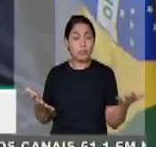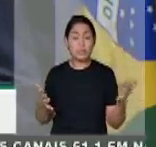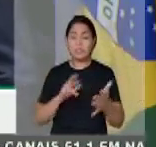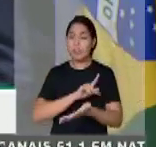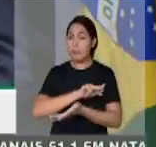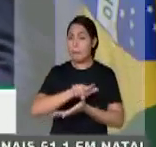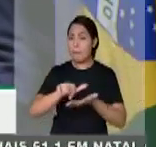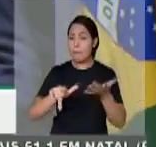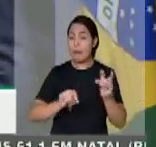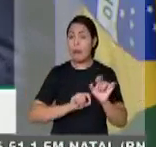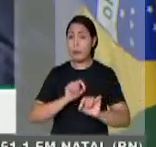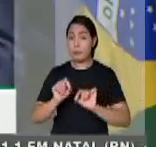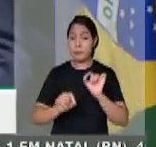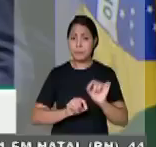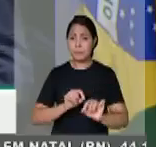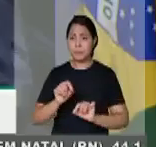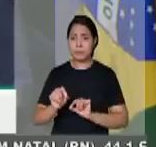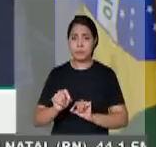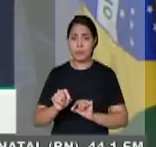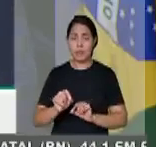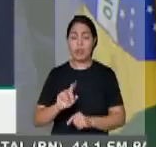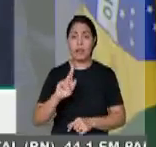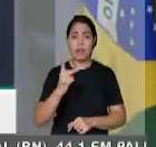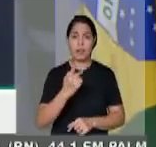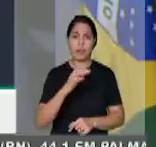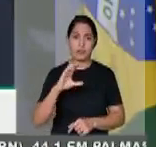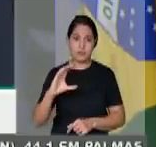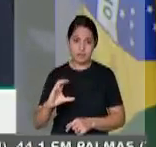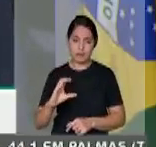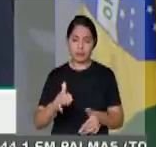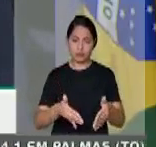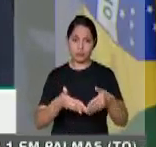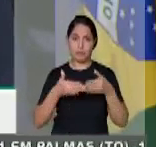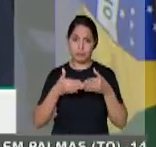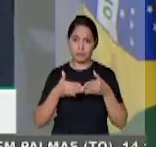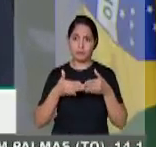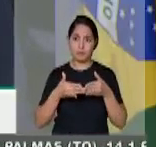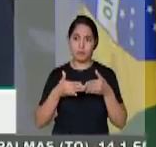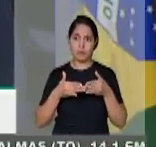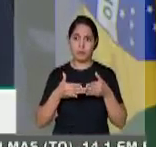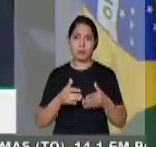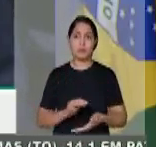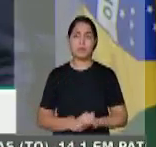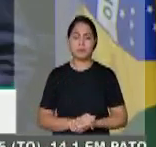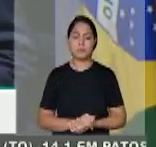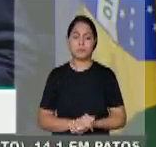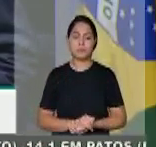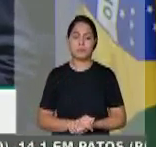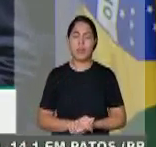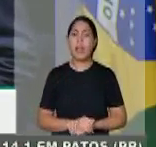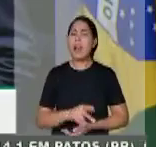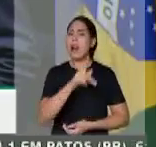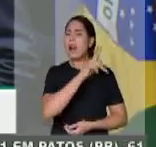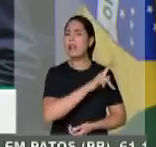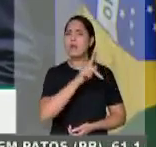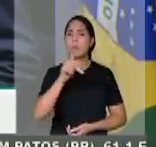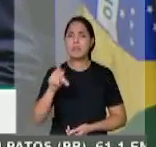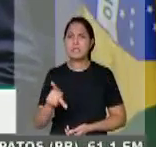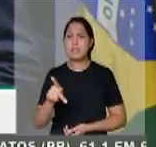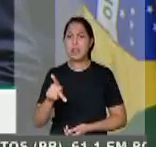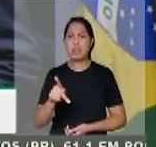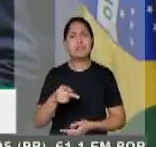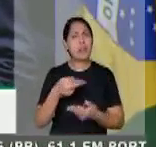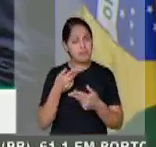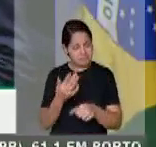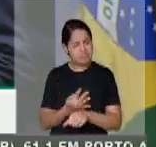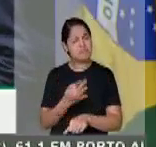Entre elas, a que foi o célebre habeas corpus concedido ao Guilherme Arraes. E o presidente soube suportar isso,